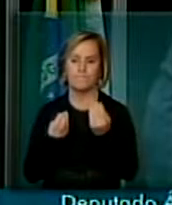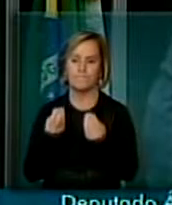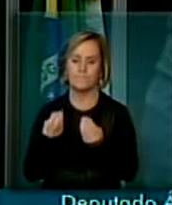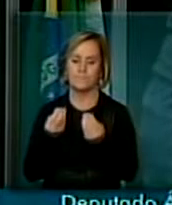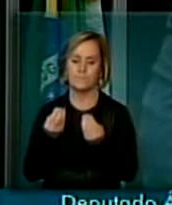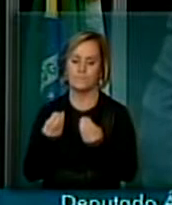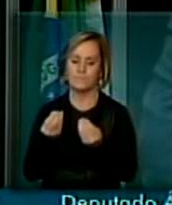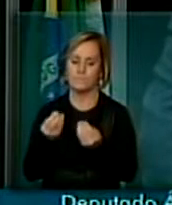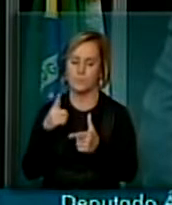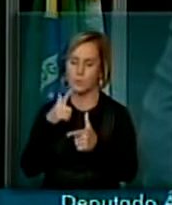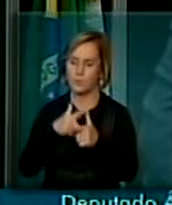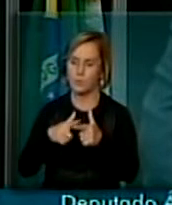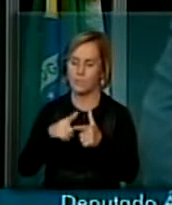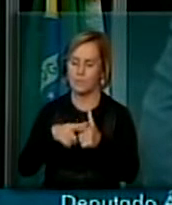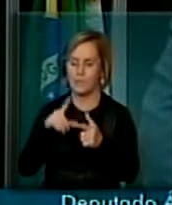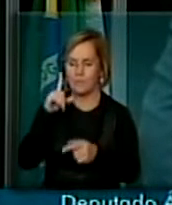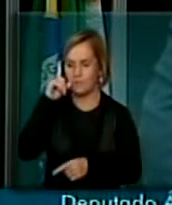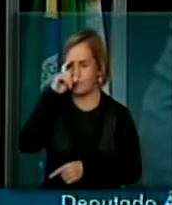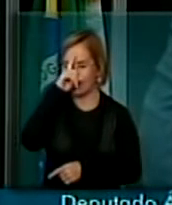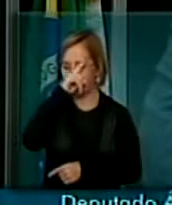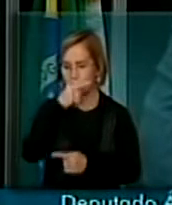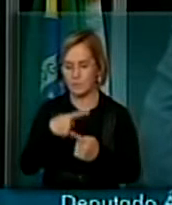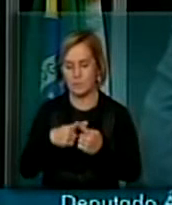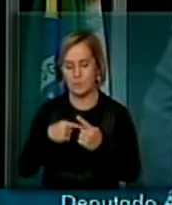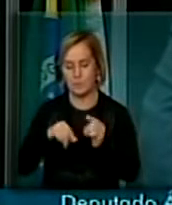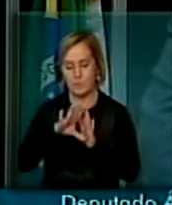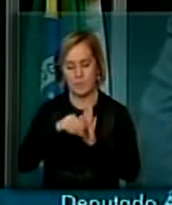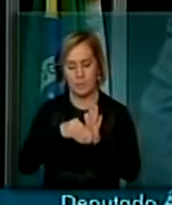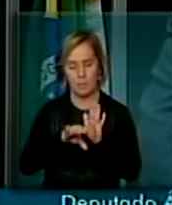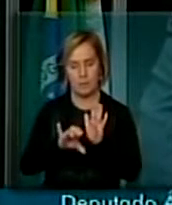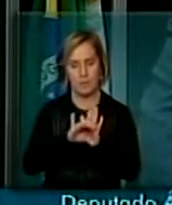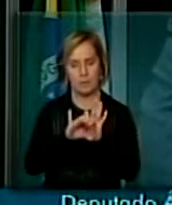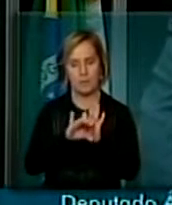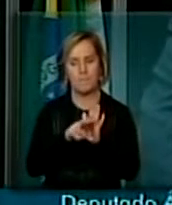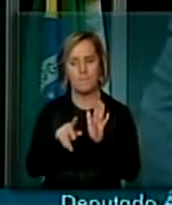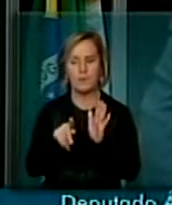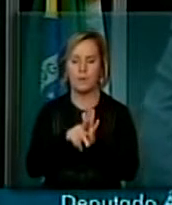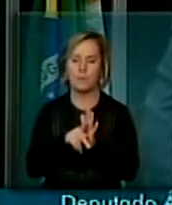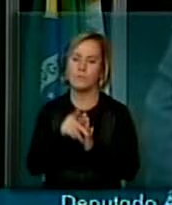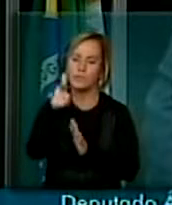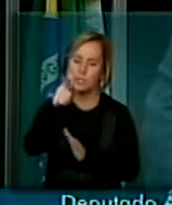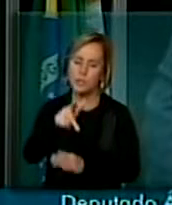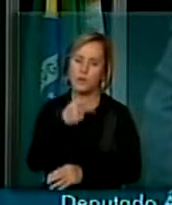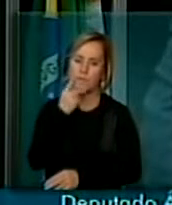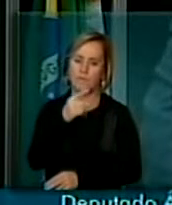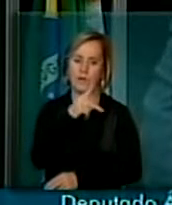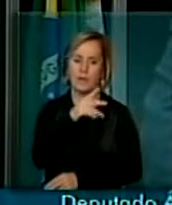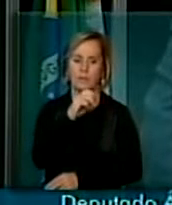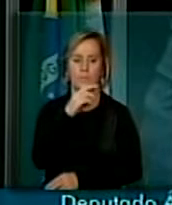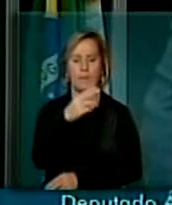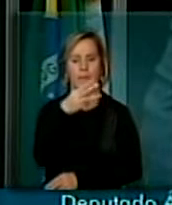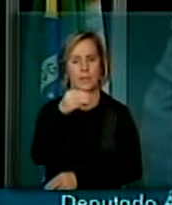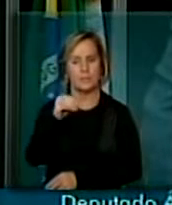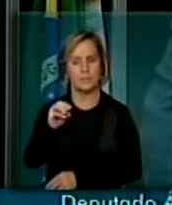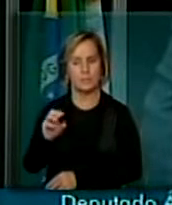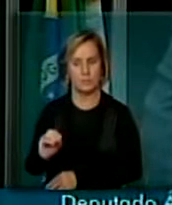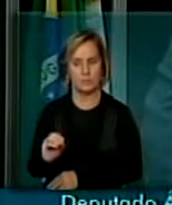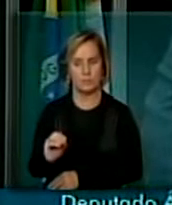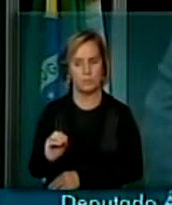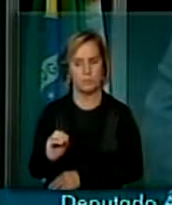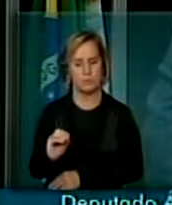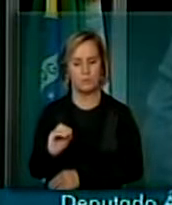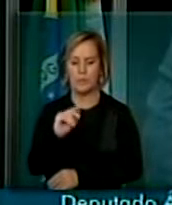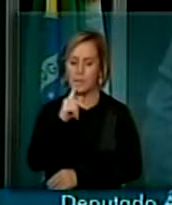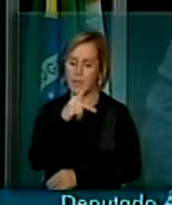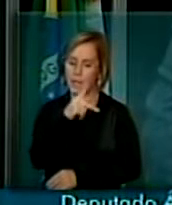na proposta de emenda constitucional à PEC 300. Todo mundo sabe, senhor presidente, que a tramitação